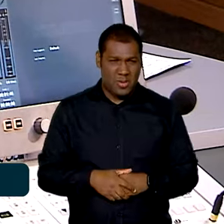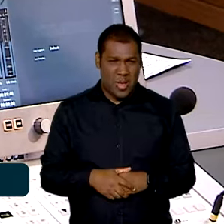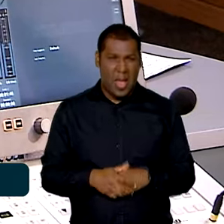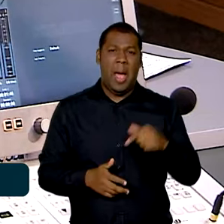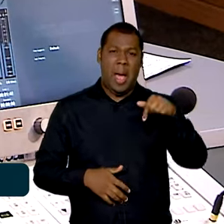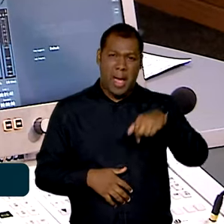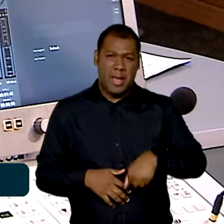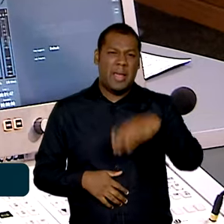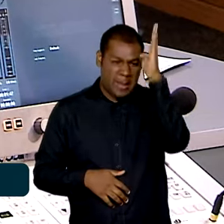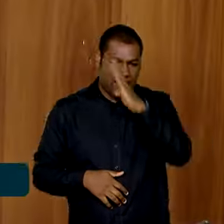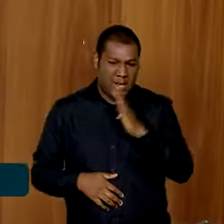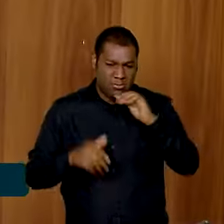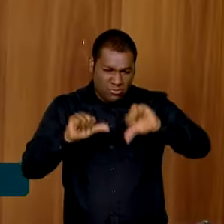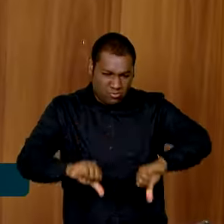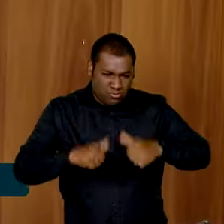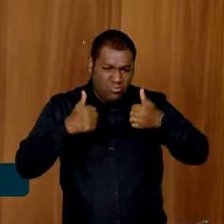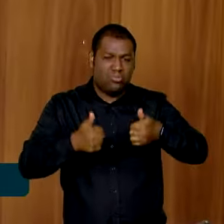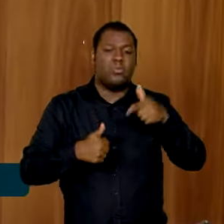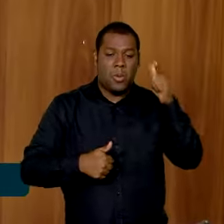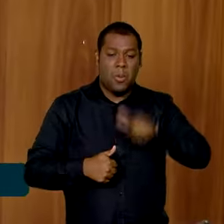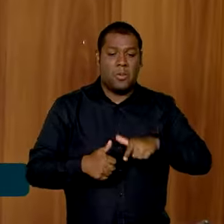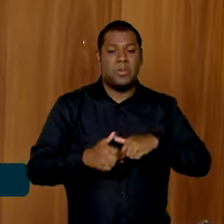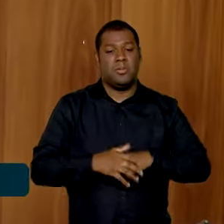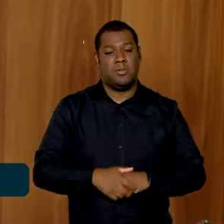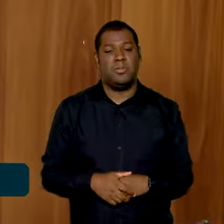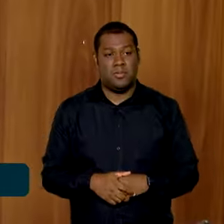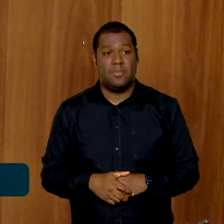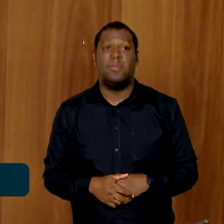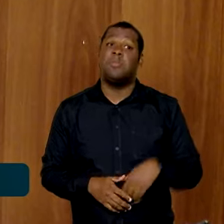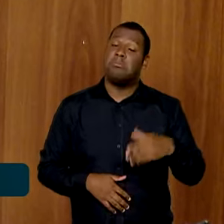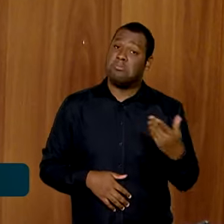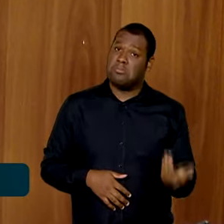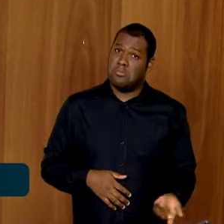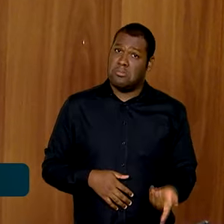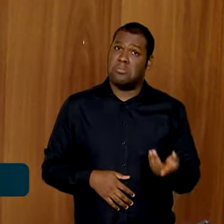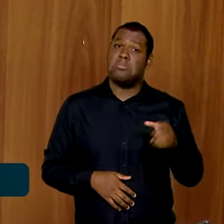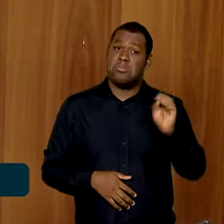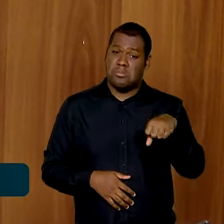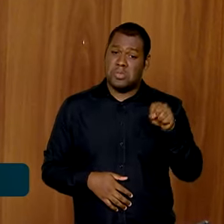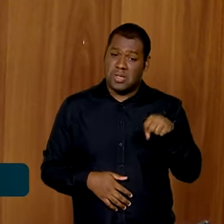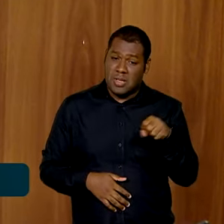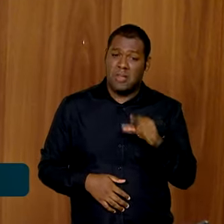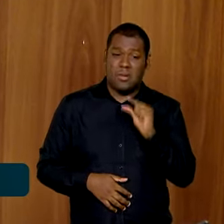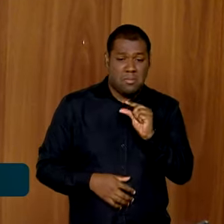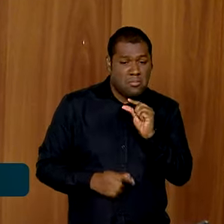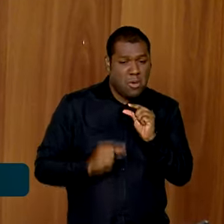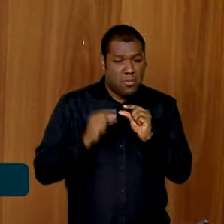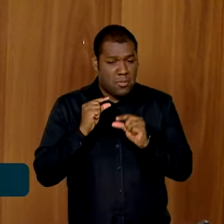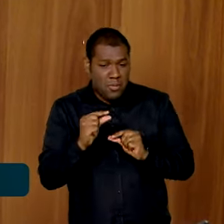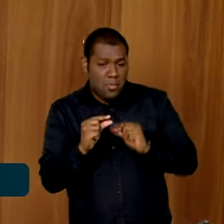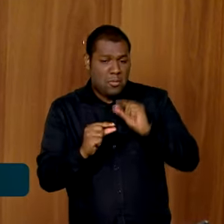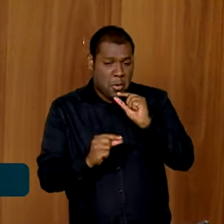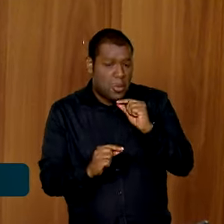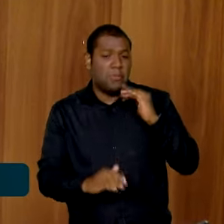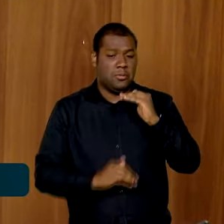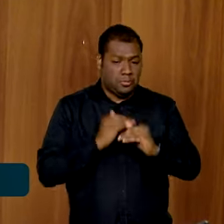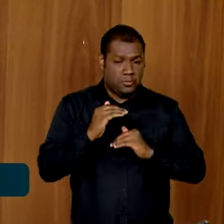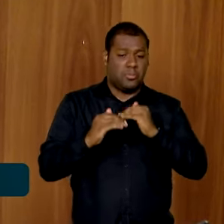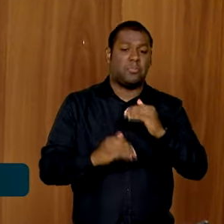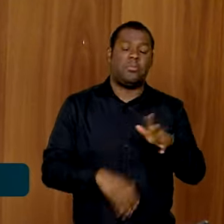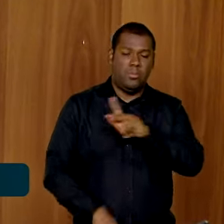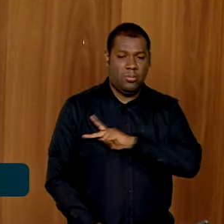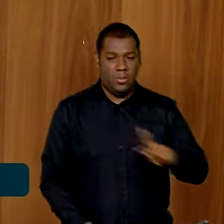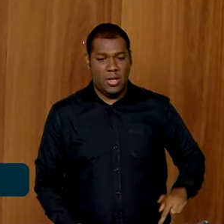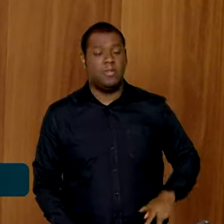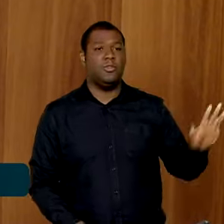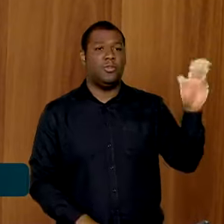recuperar da pandemia? Eu acho que a gente está recuperando numa velocidade que nos surpreendeu. A gente sabia que a gente ia bem esse ano porque teve a volta do presidente Lula,